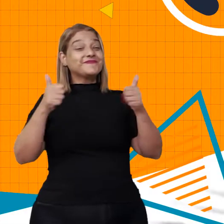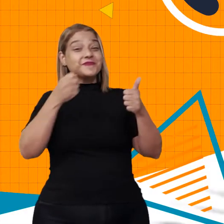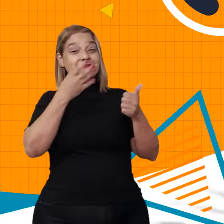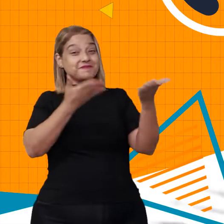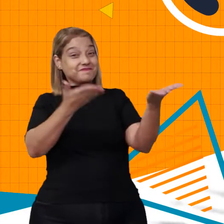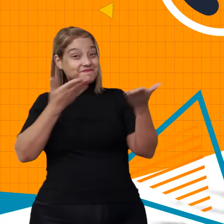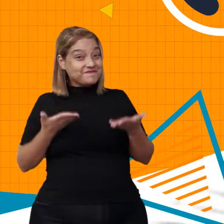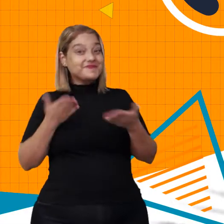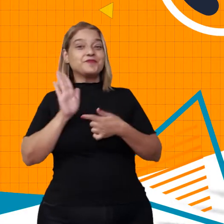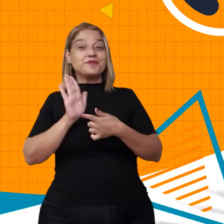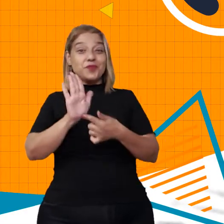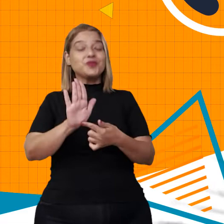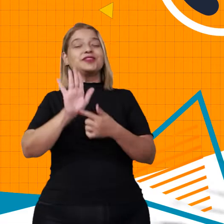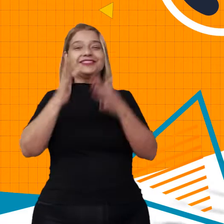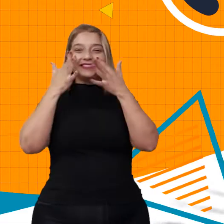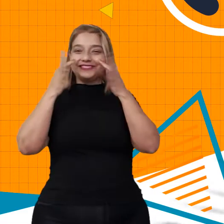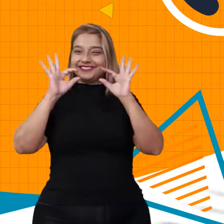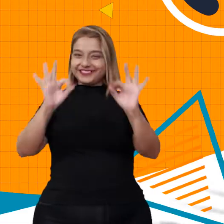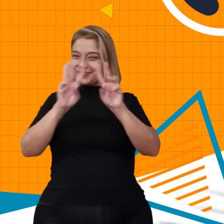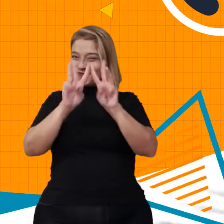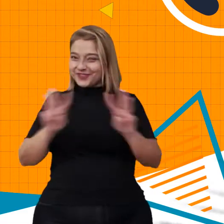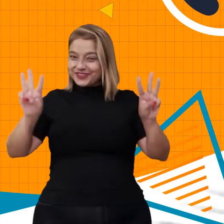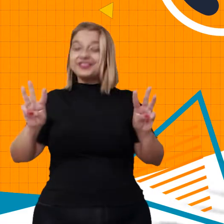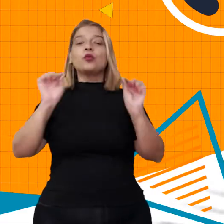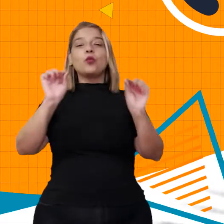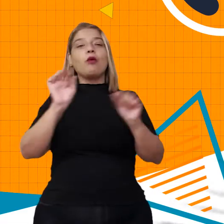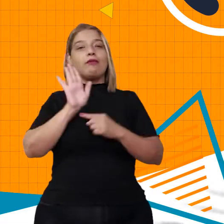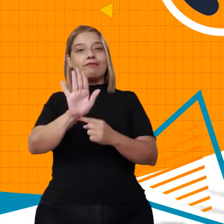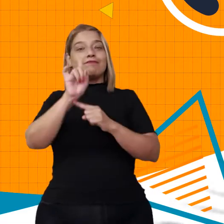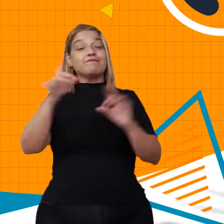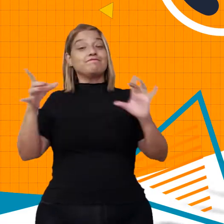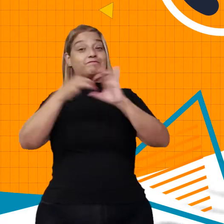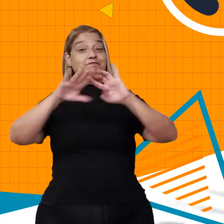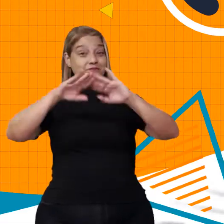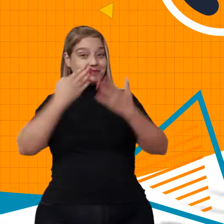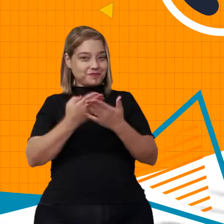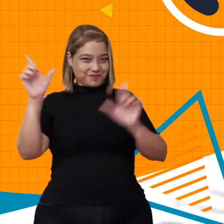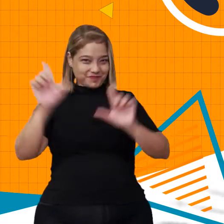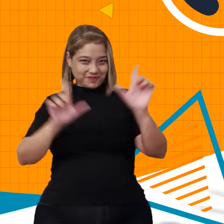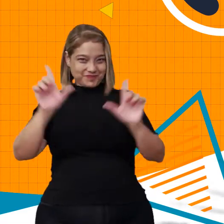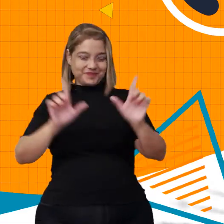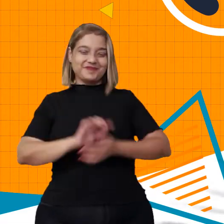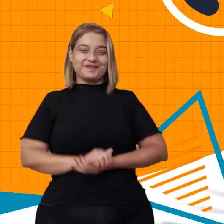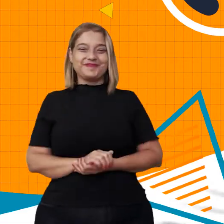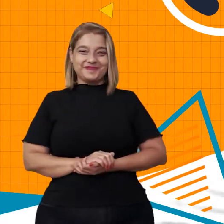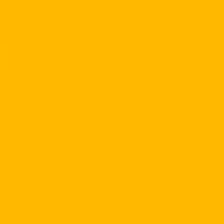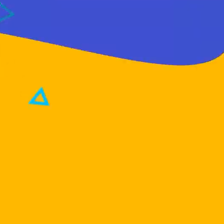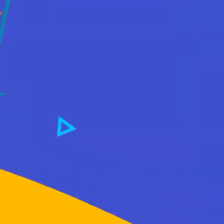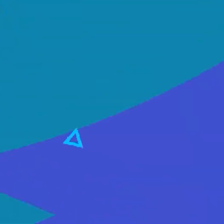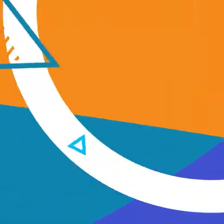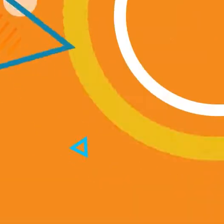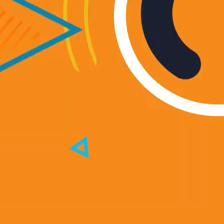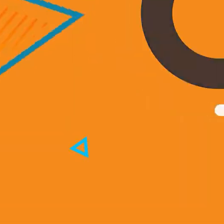Olá pessoal, seja bem-vindo ao quadro Se Liga no Portal do programa Conexão Escola TV.